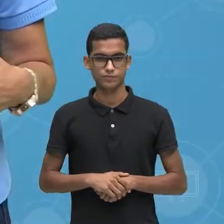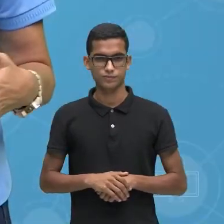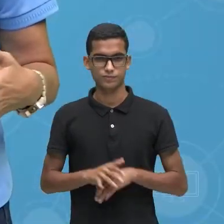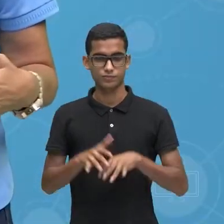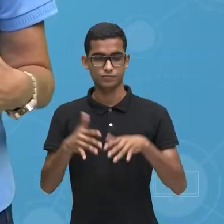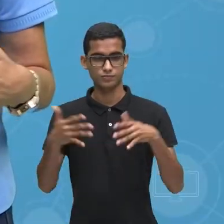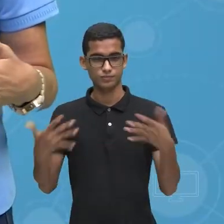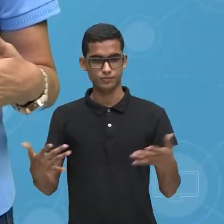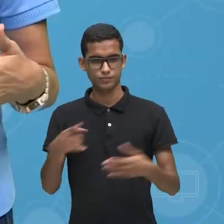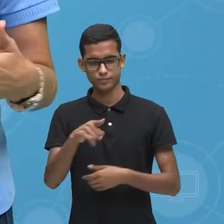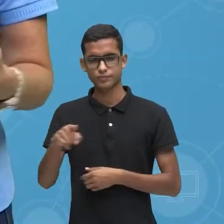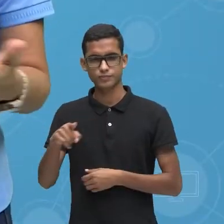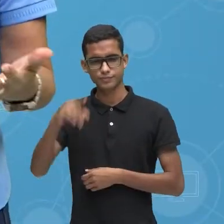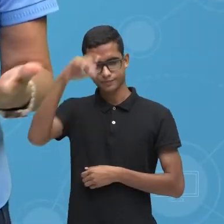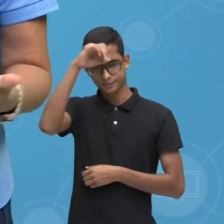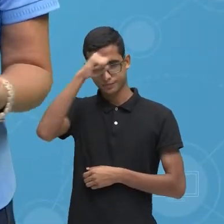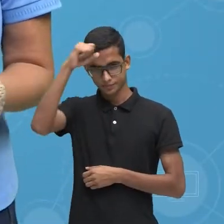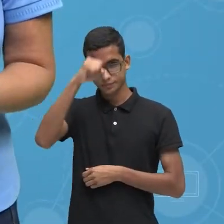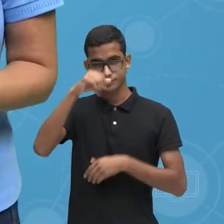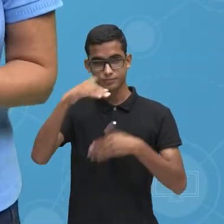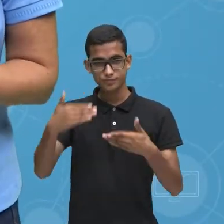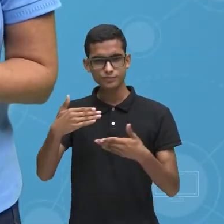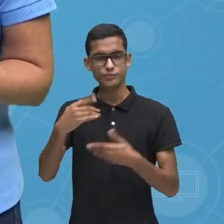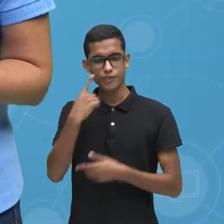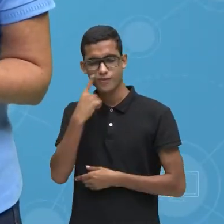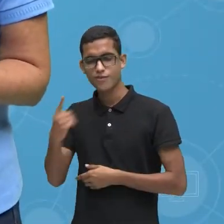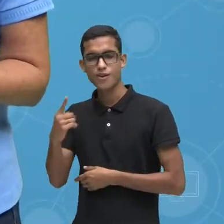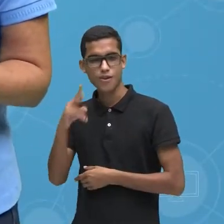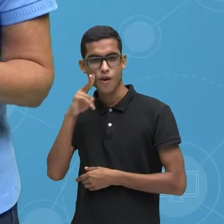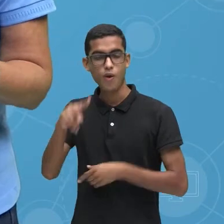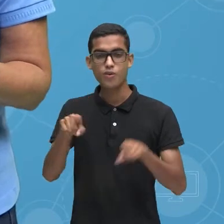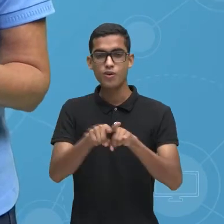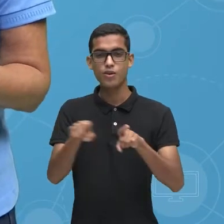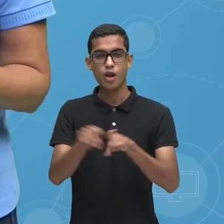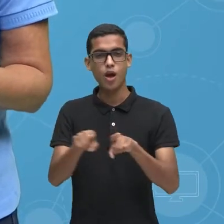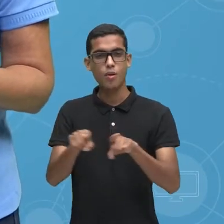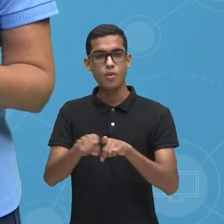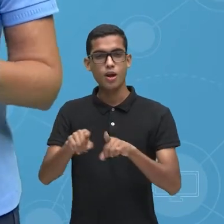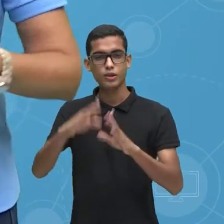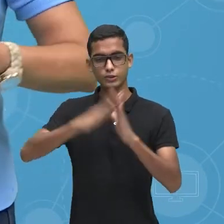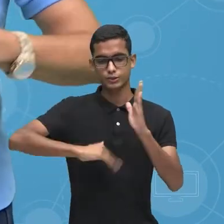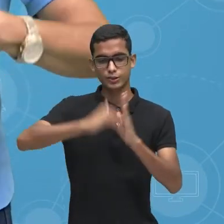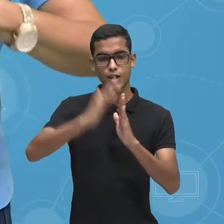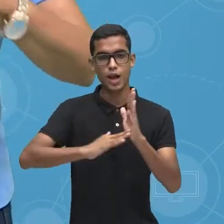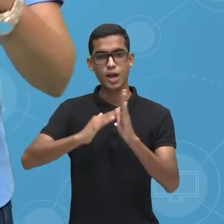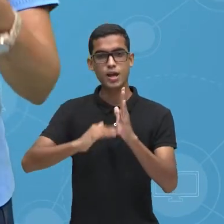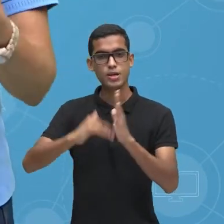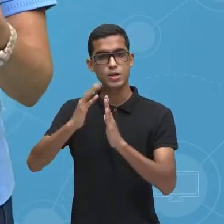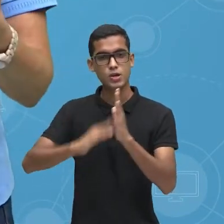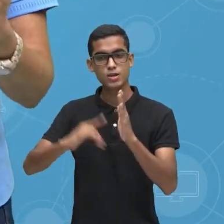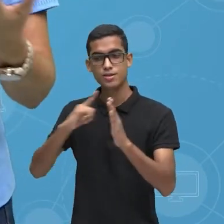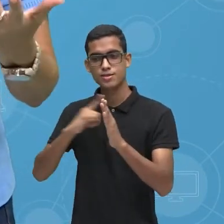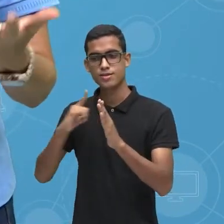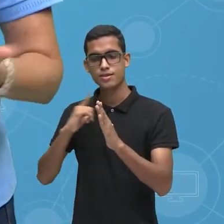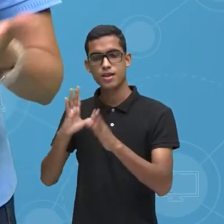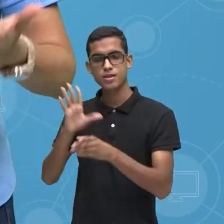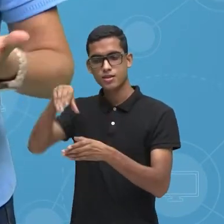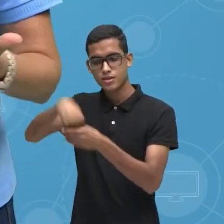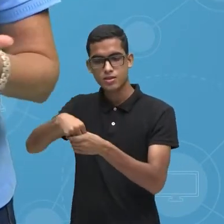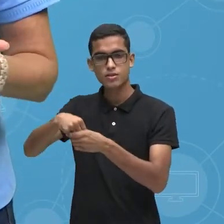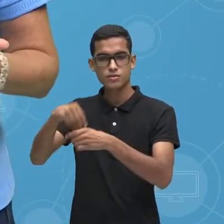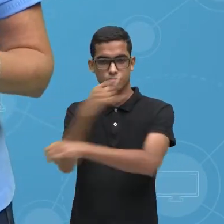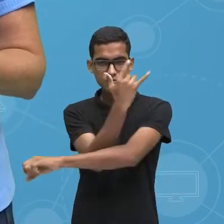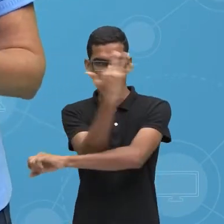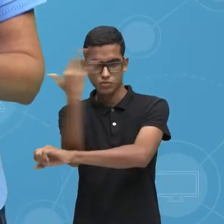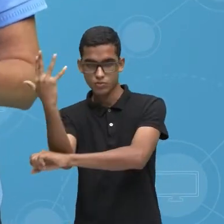Então, vocês viram aí eu produzindo tintas a partir de elementos encontrados na natureza. E pode também encontrar mantimentos da